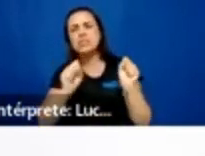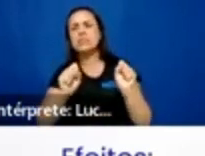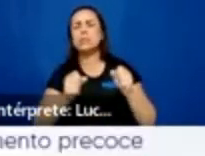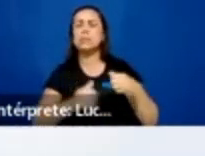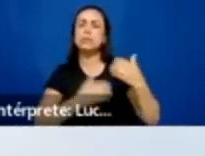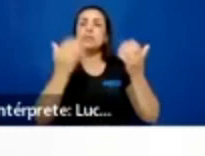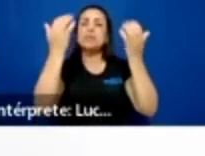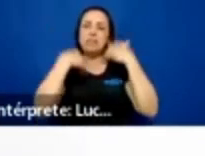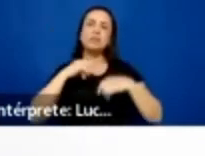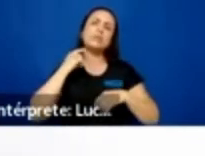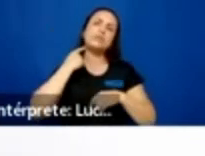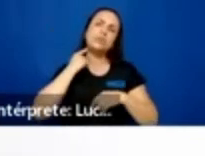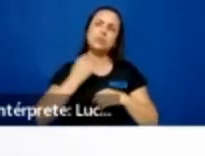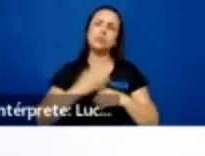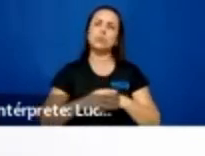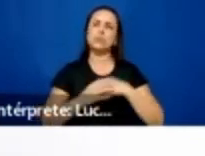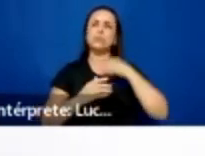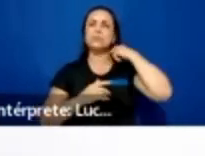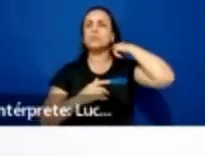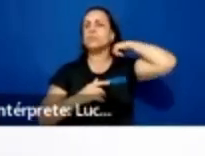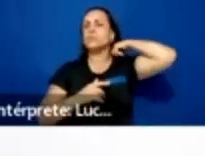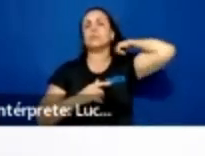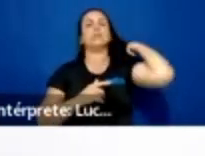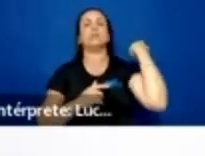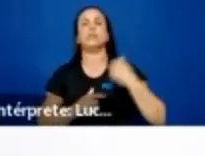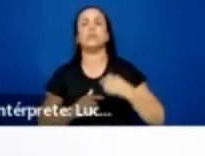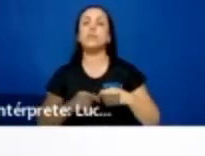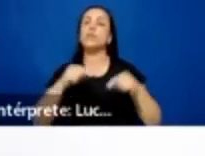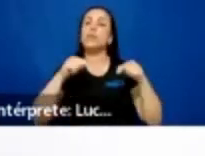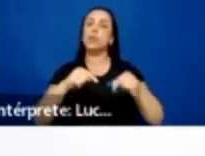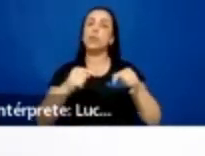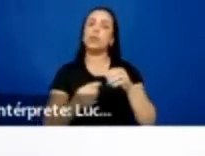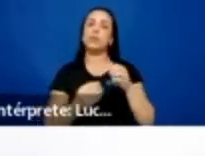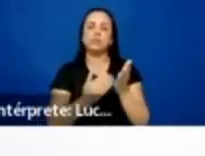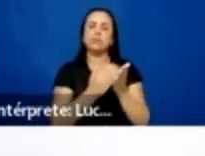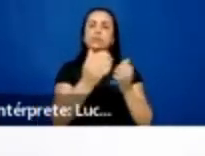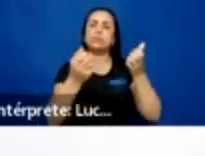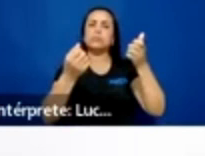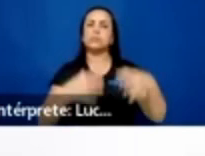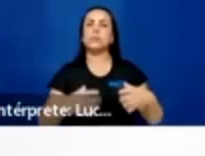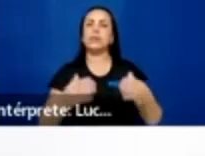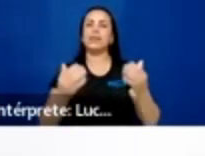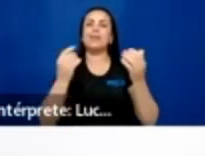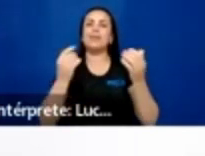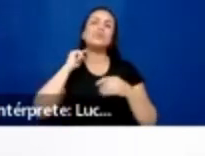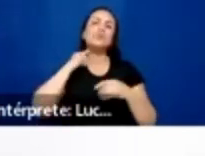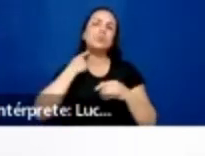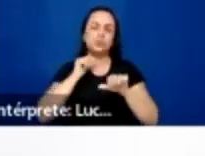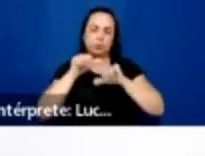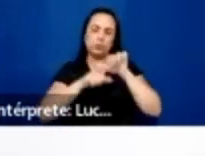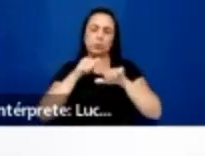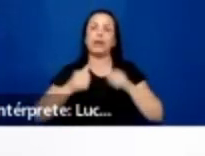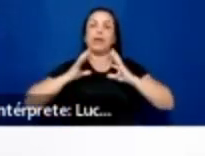radicais livres. Então a questão agora, como podemos reduzir a acidez radicais livres do nosso organismo?